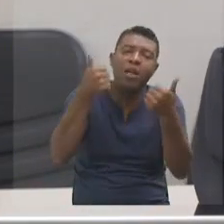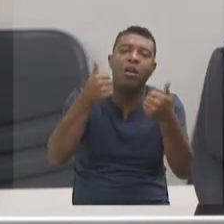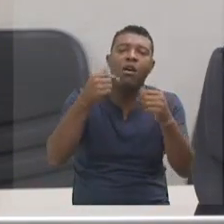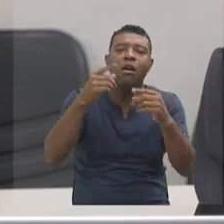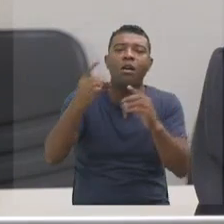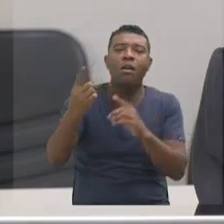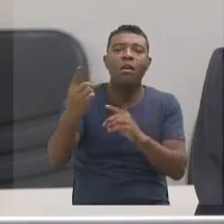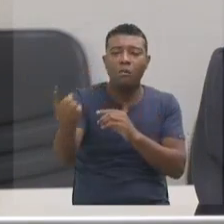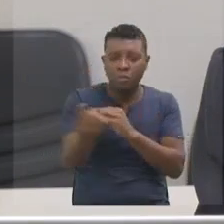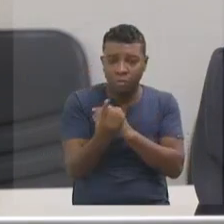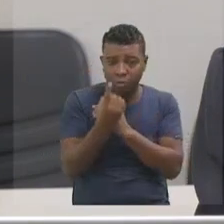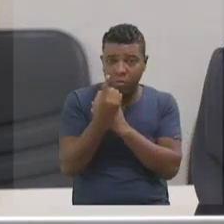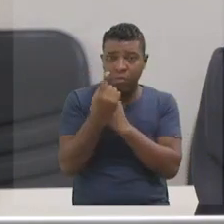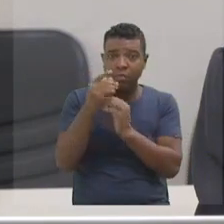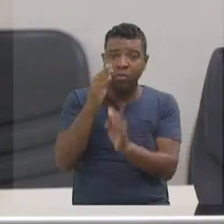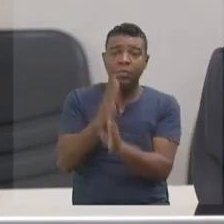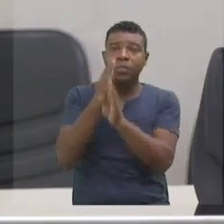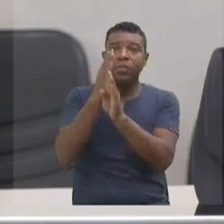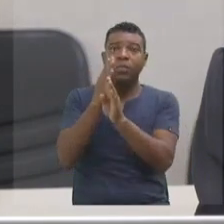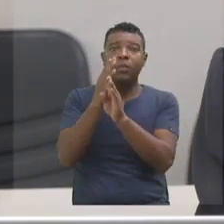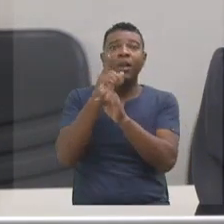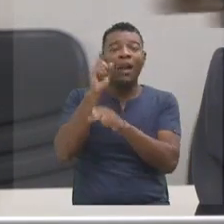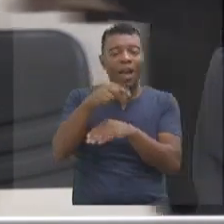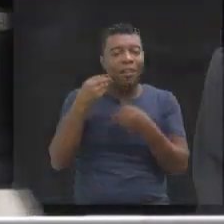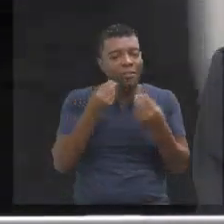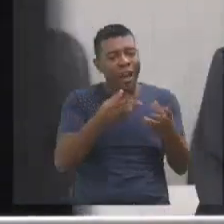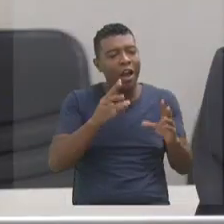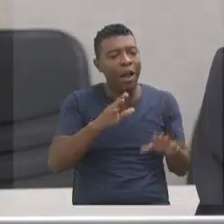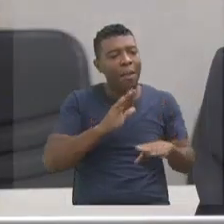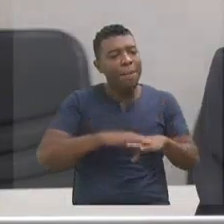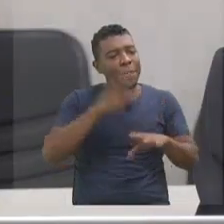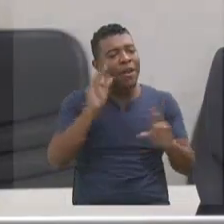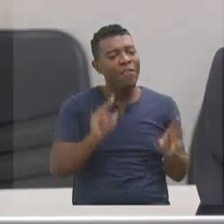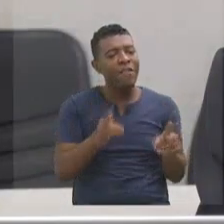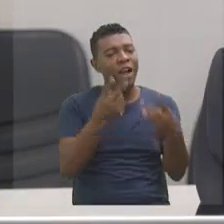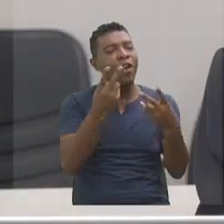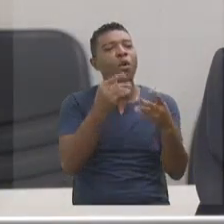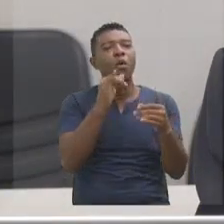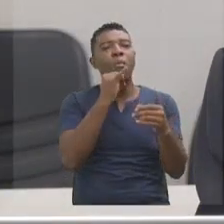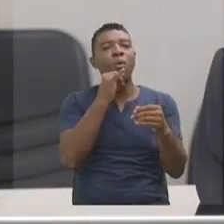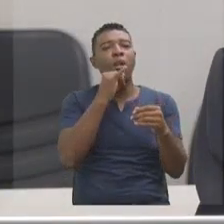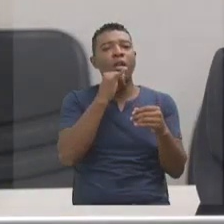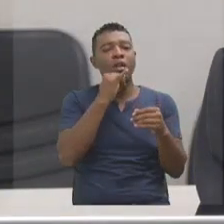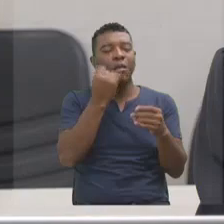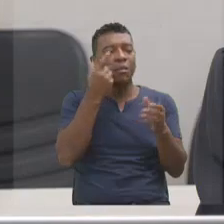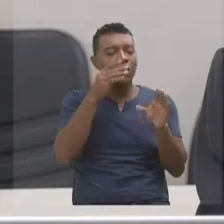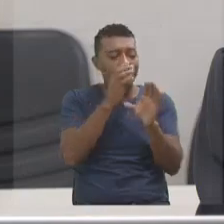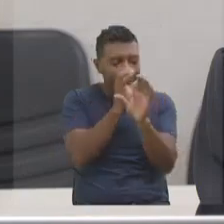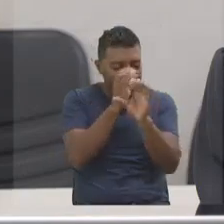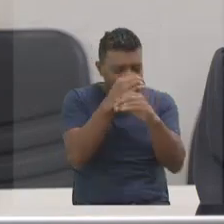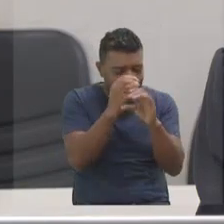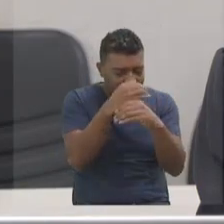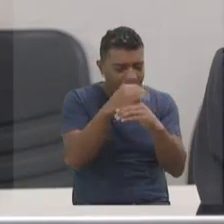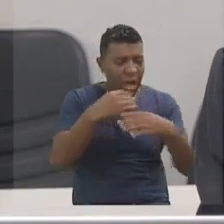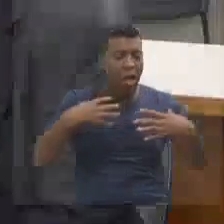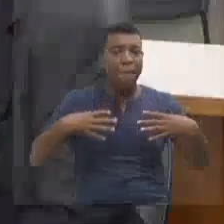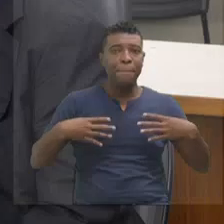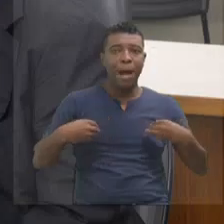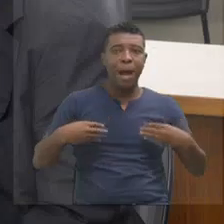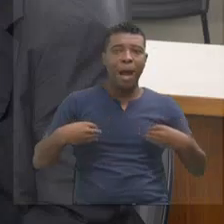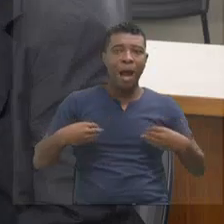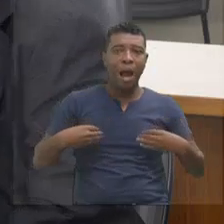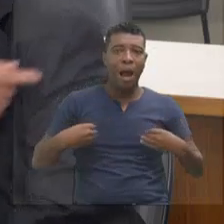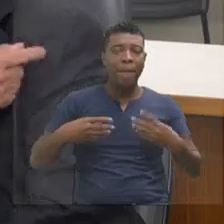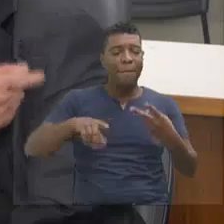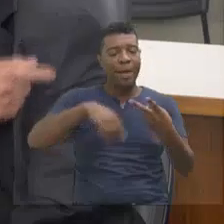do cuidado por exemplo vamos valorar mais biópsias de mama biópsia de próstata de tireoide porque a